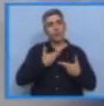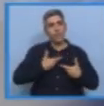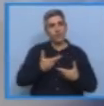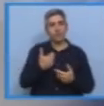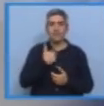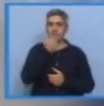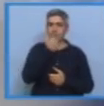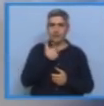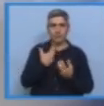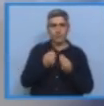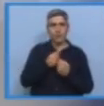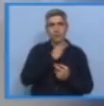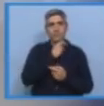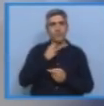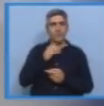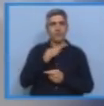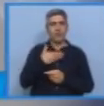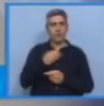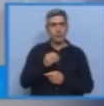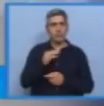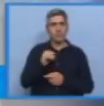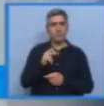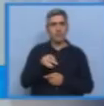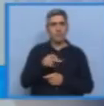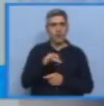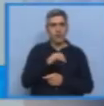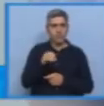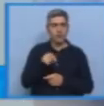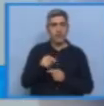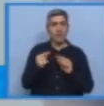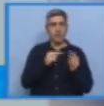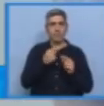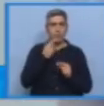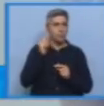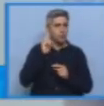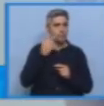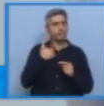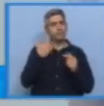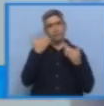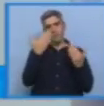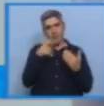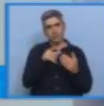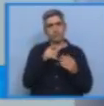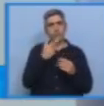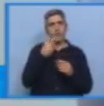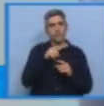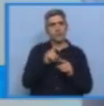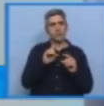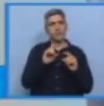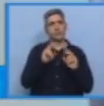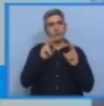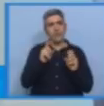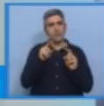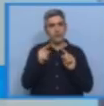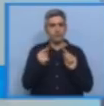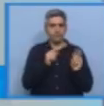enorme gosto que estou com o padre Fernando Sampaio e, de facto, este é um debate muito importante e felicito-vos por mais uma vez suscitarem o